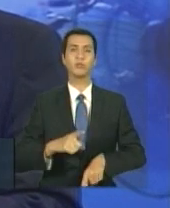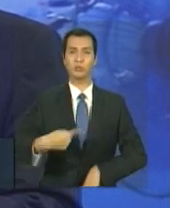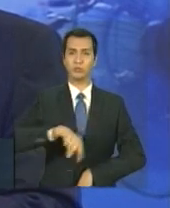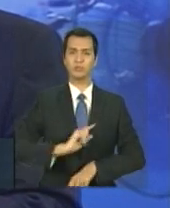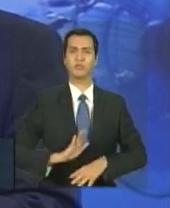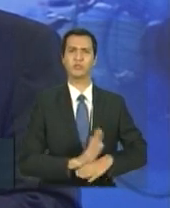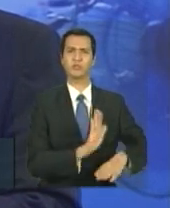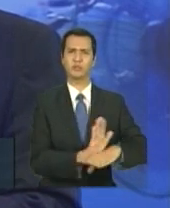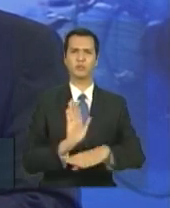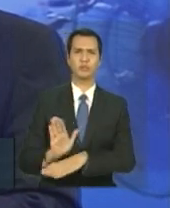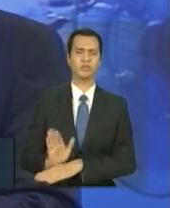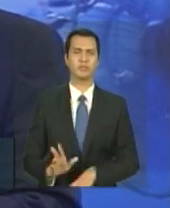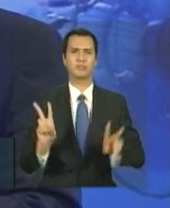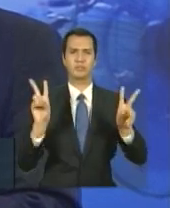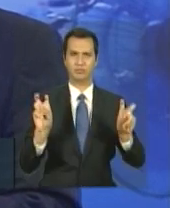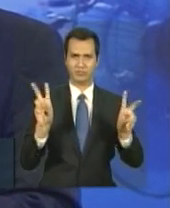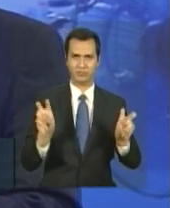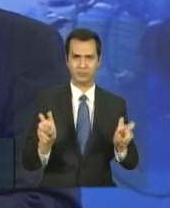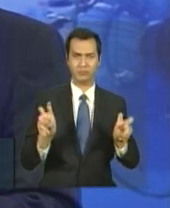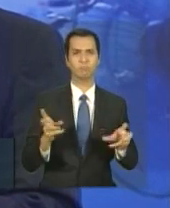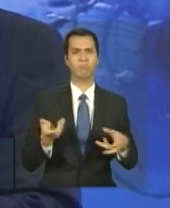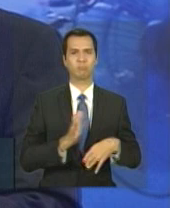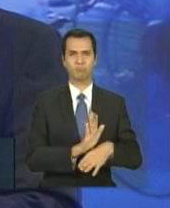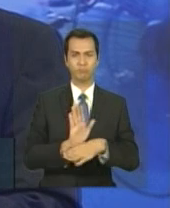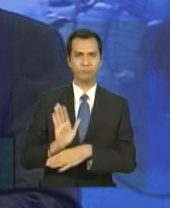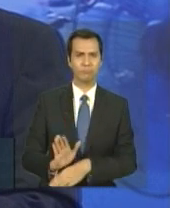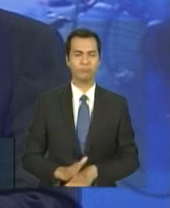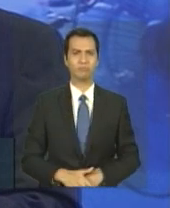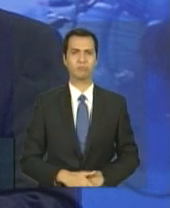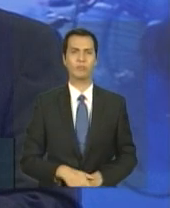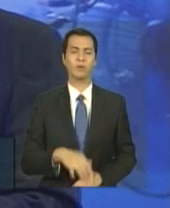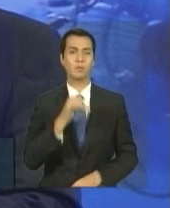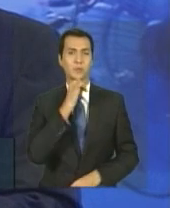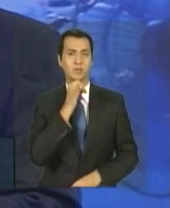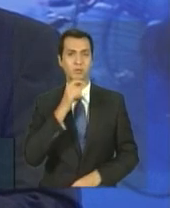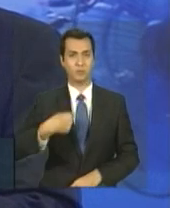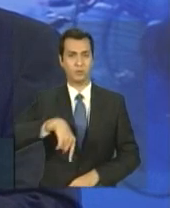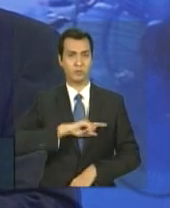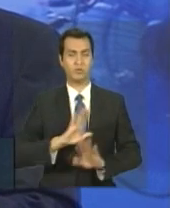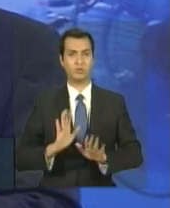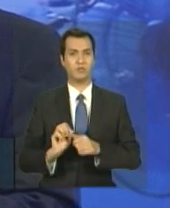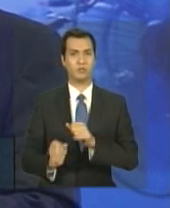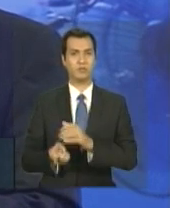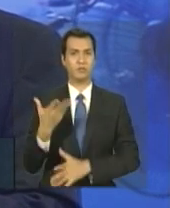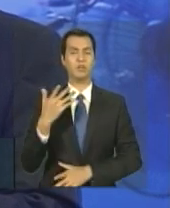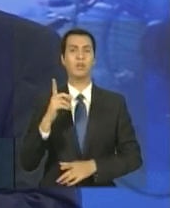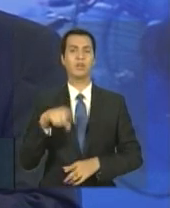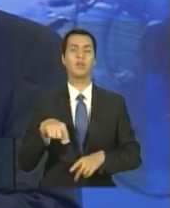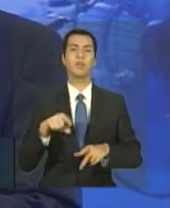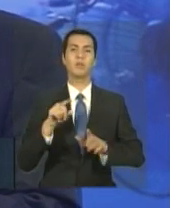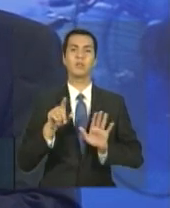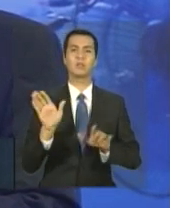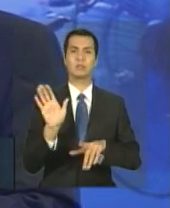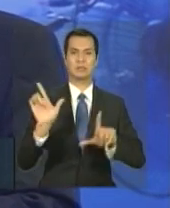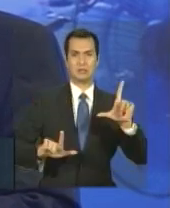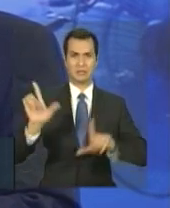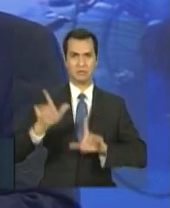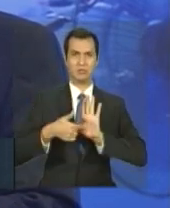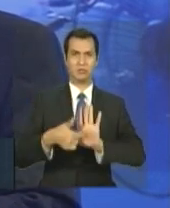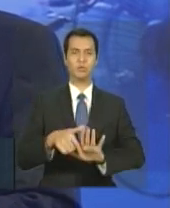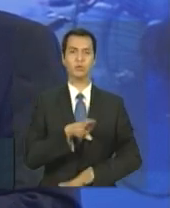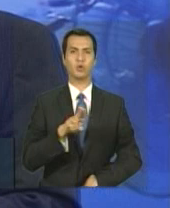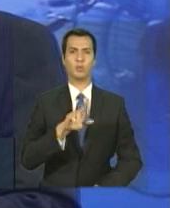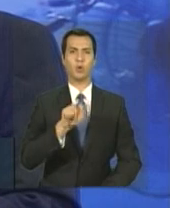colaborado fortemente com o tema. Criamos e mantemos, por exemplo, há mais de 20 anos, o Globo Ecologia, primeiro